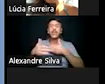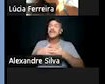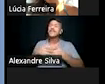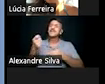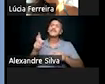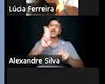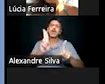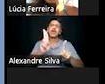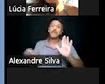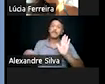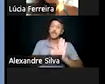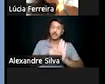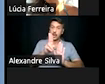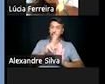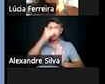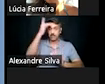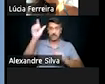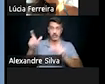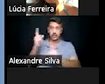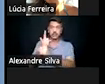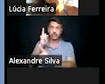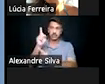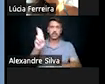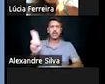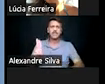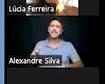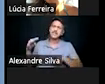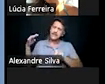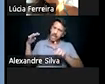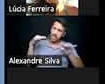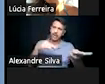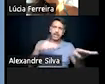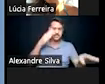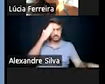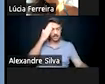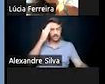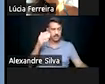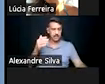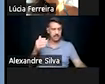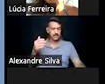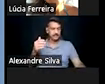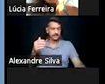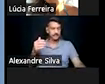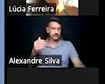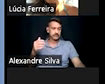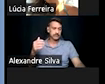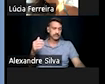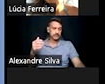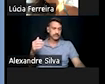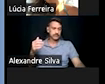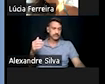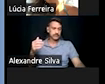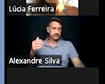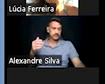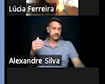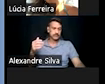dessas pessoas. Porque, de certa maneira, é um reconhecimento que nós fazemos da importância de pessoas que, por vezes, não vão